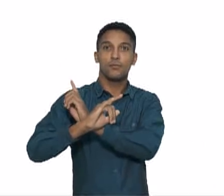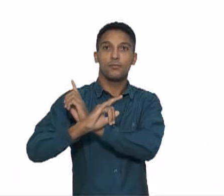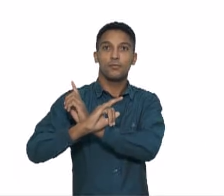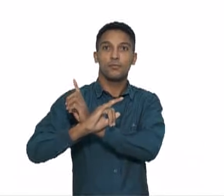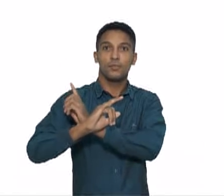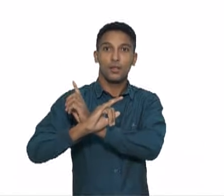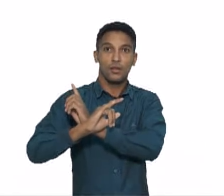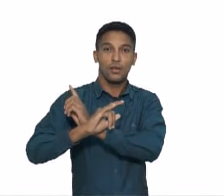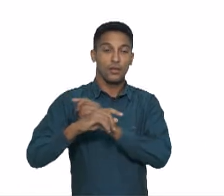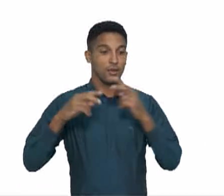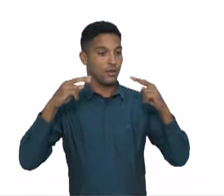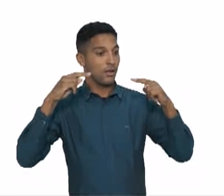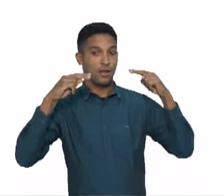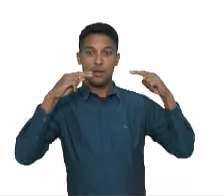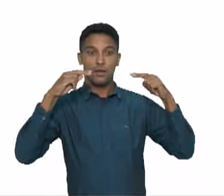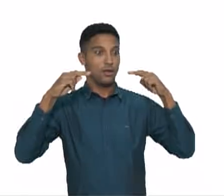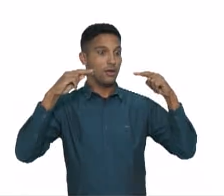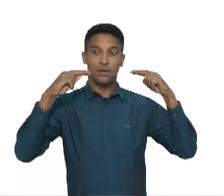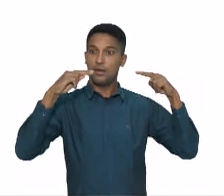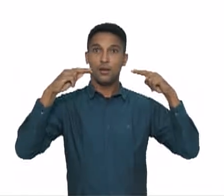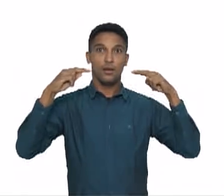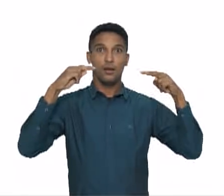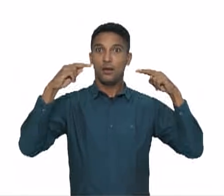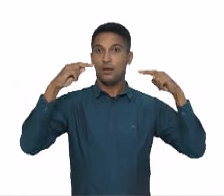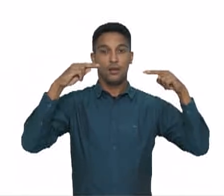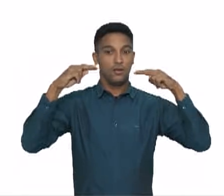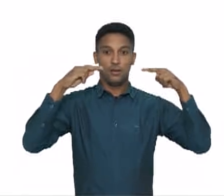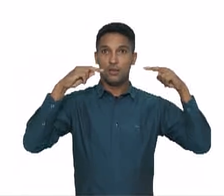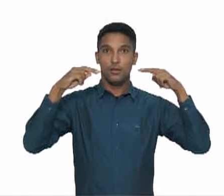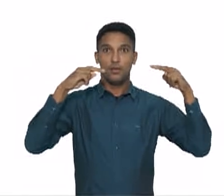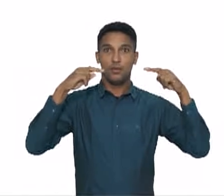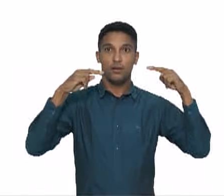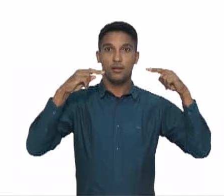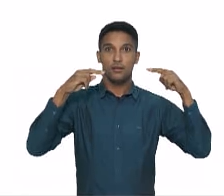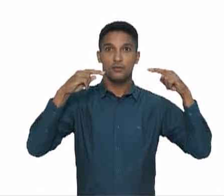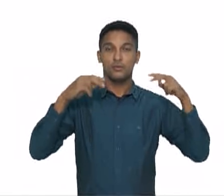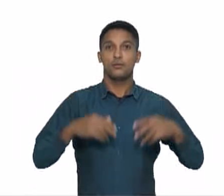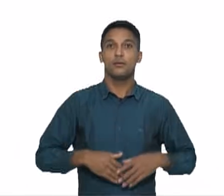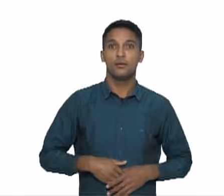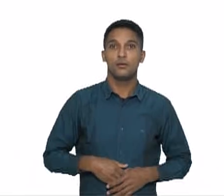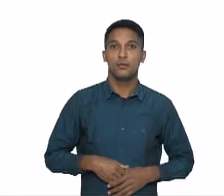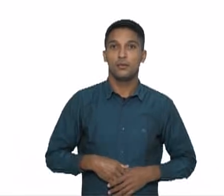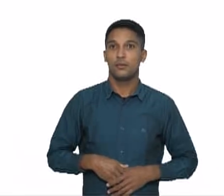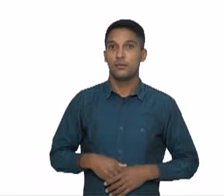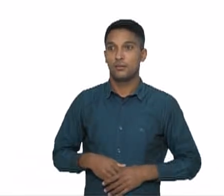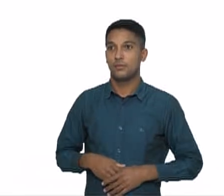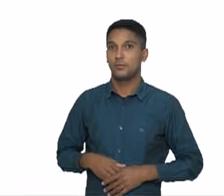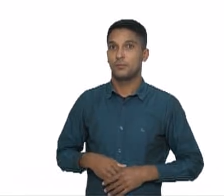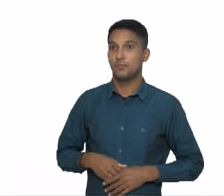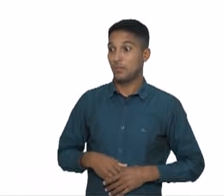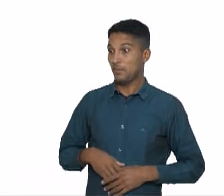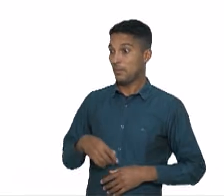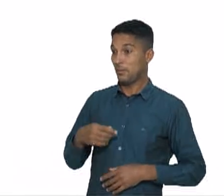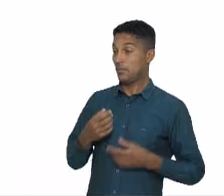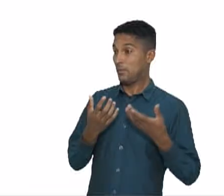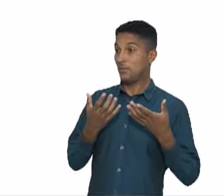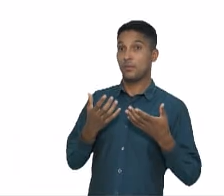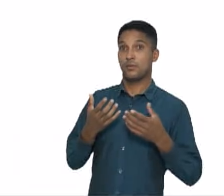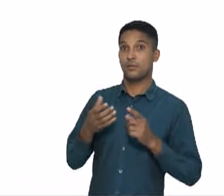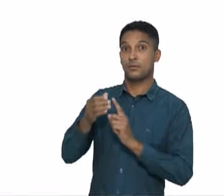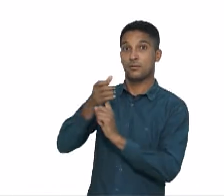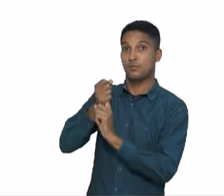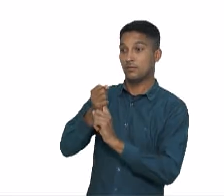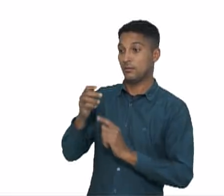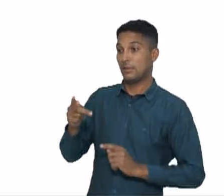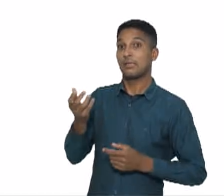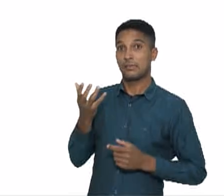se olhavam. Entre tantos seres que estão prontos para se tornarem donos de outro ser, lá estava a menina